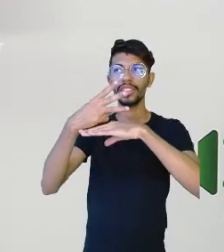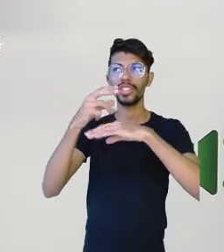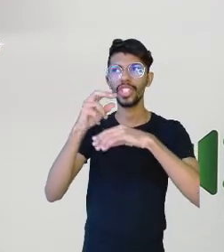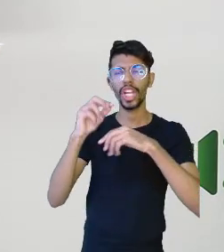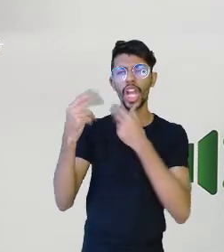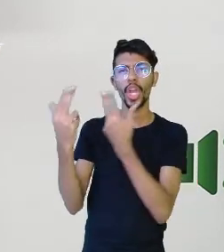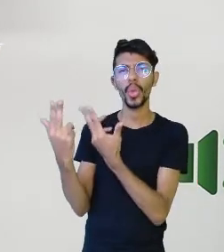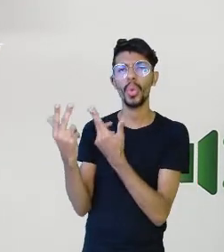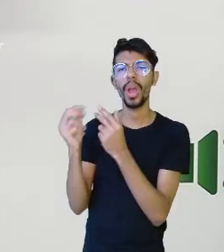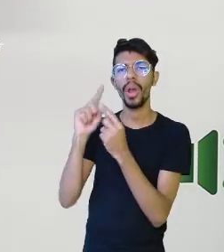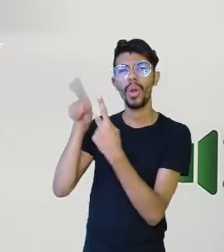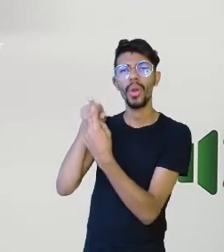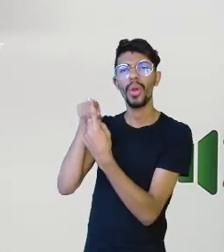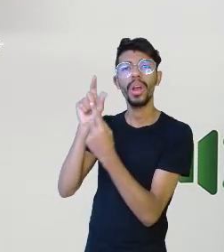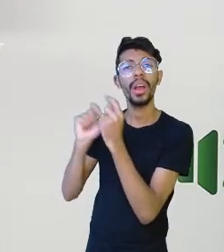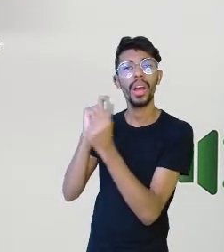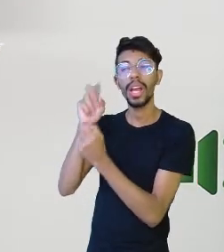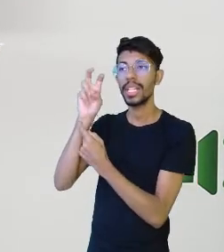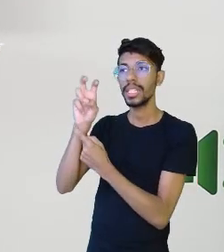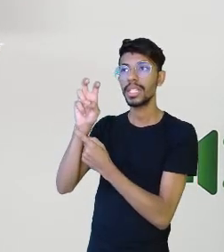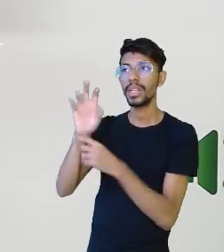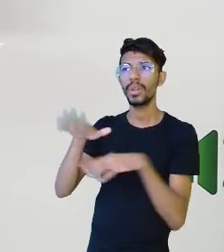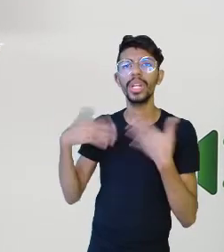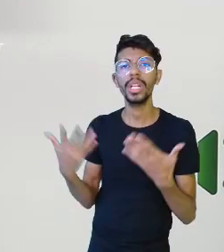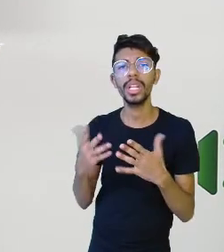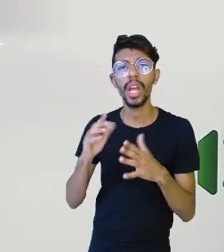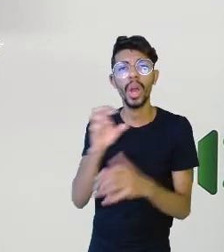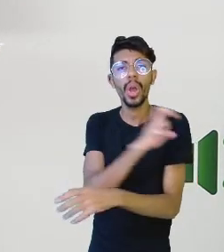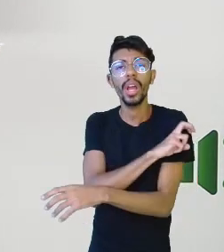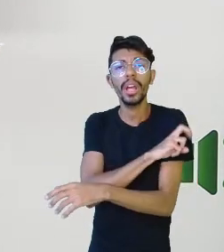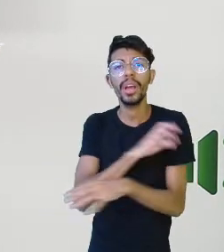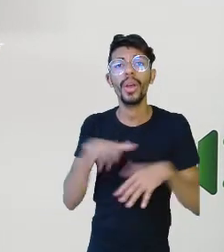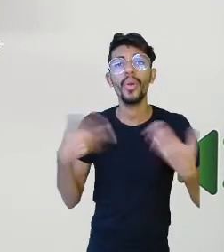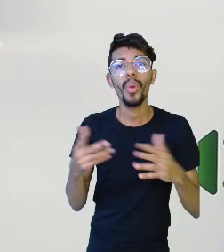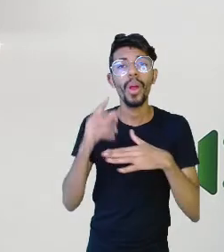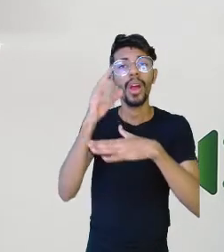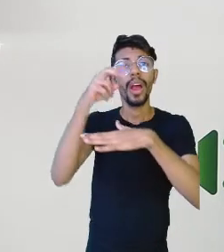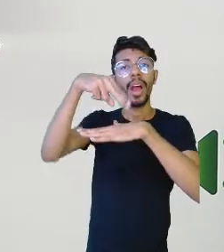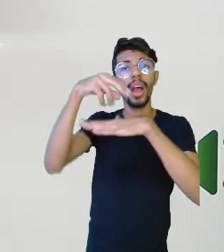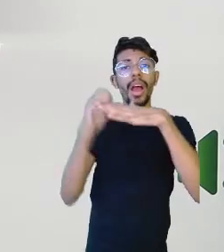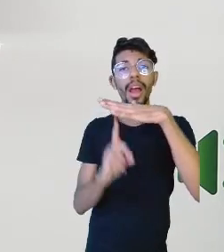5. Qual é a minha fração, quinto ano? Exatamente.